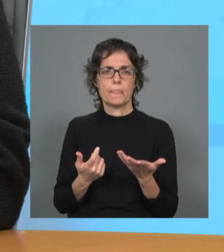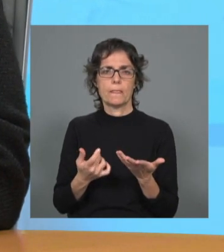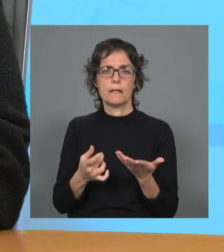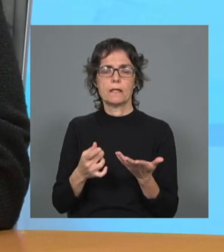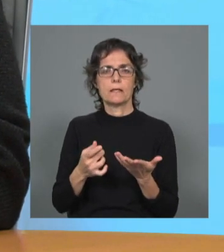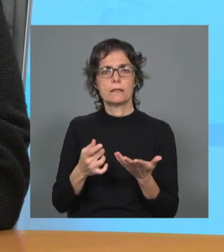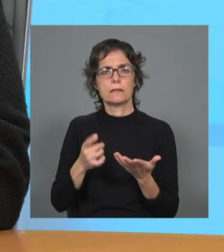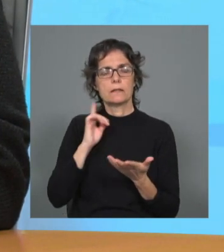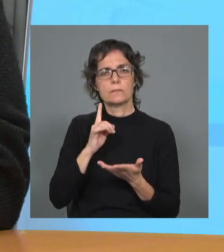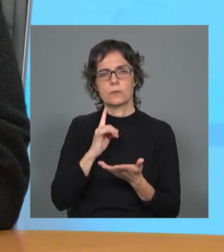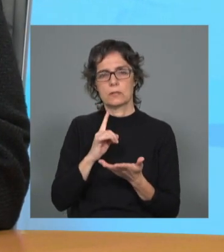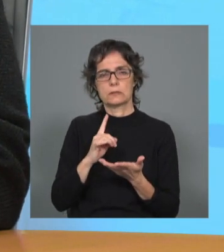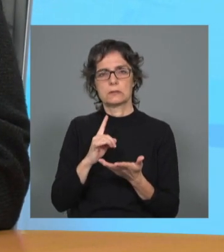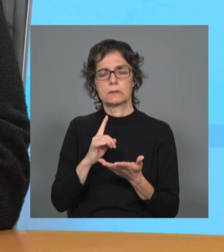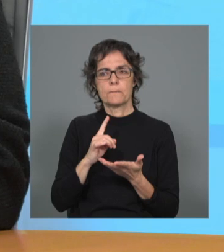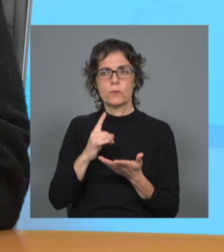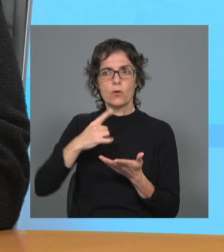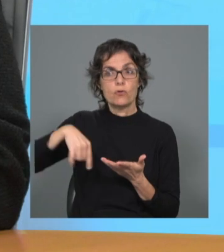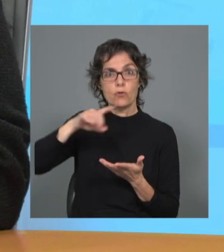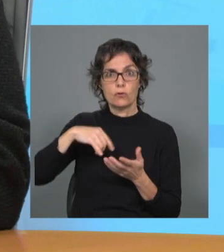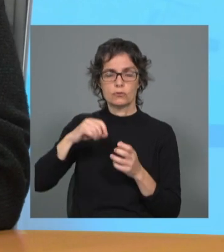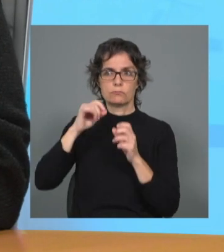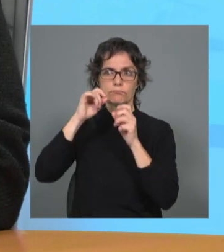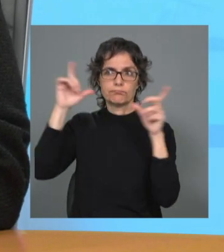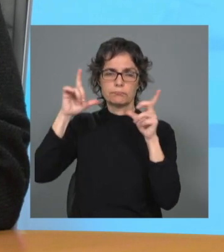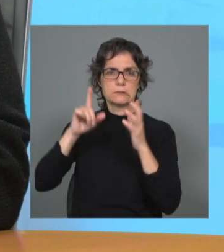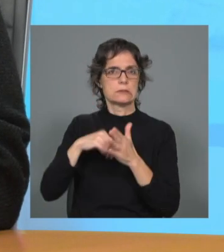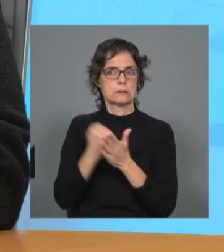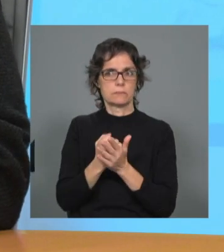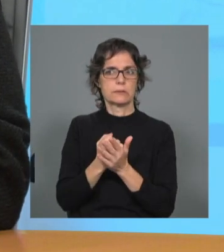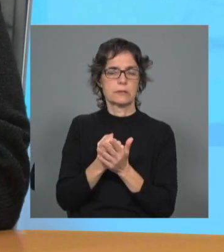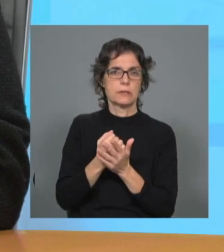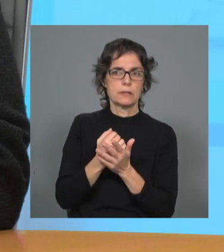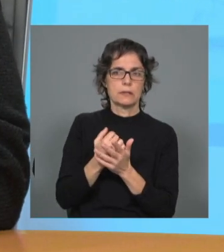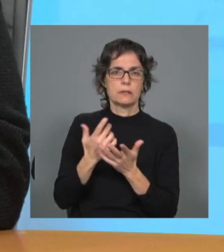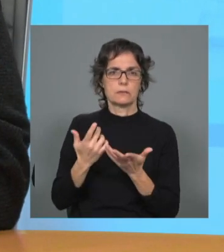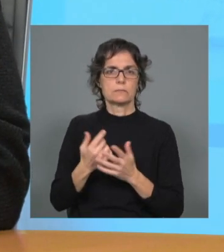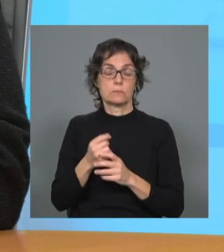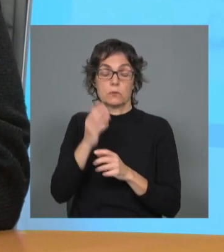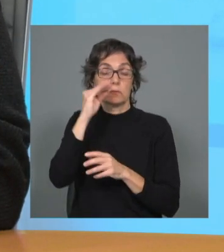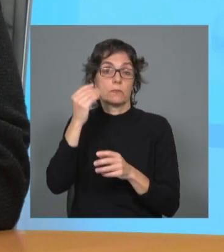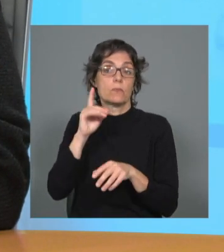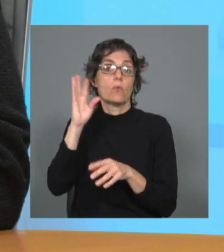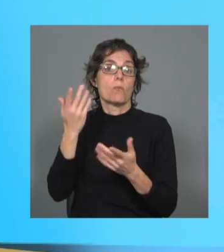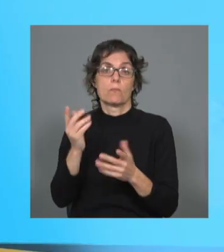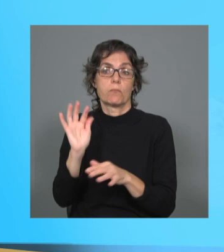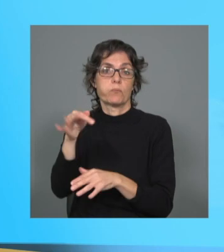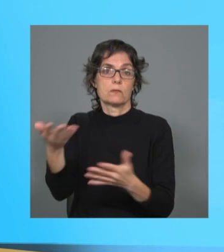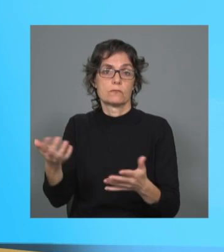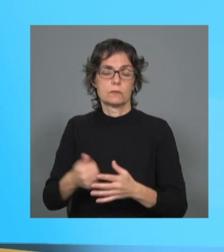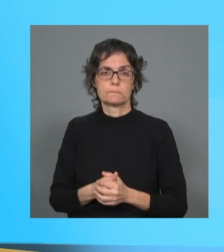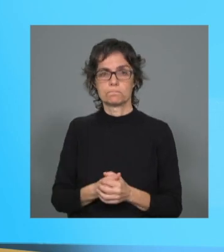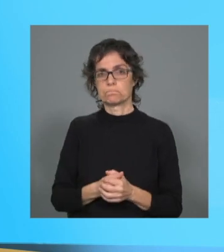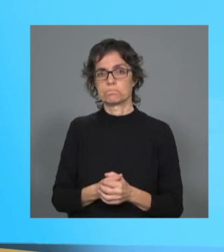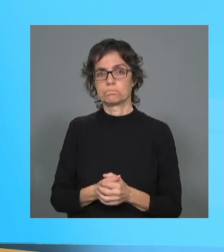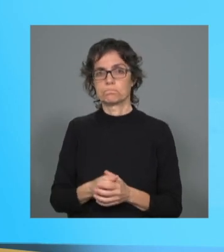E não desistam de olhar, porque nós não sabemos até onde é que isto vai. E há alguma atenção particular que é